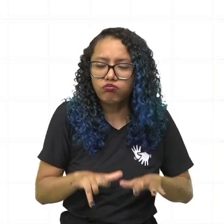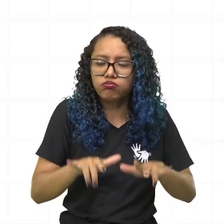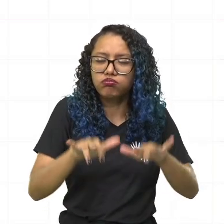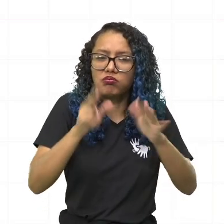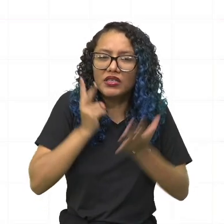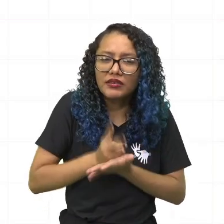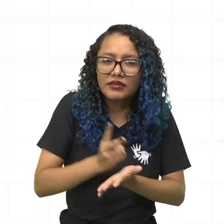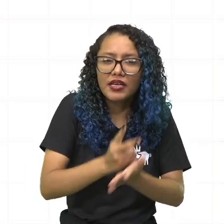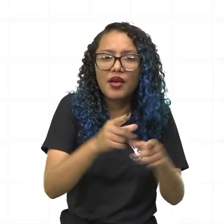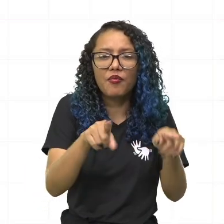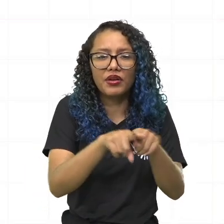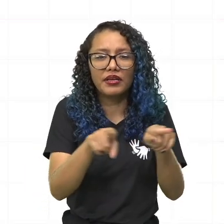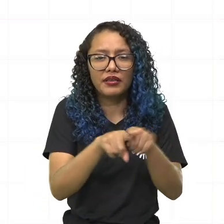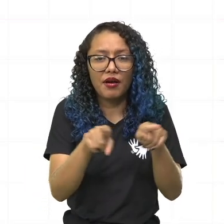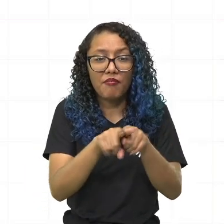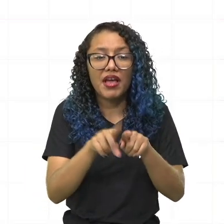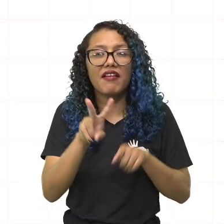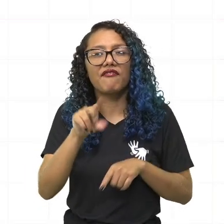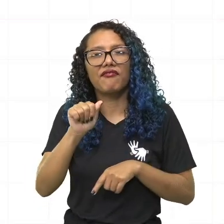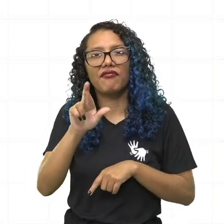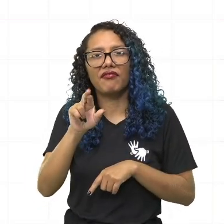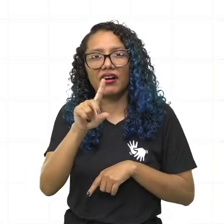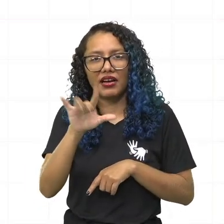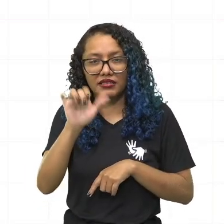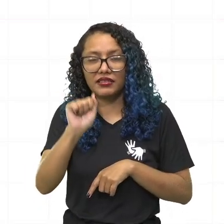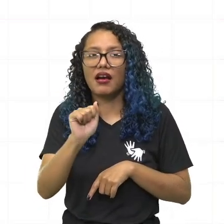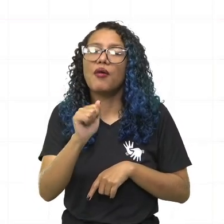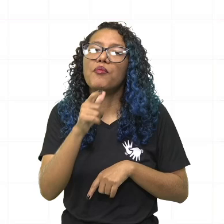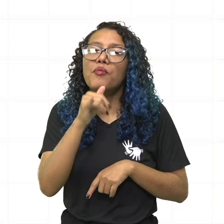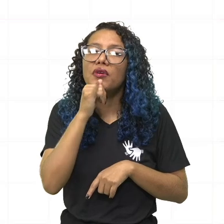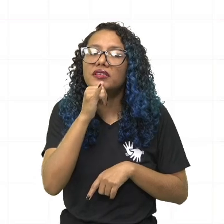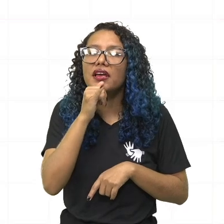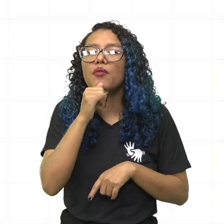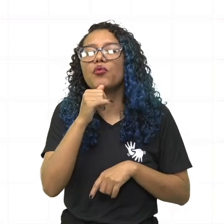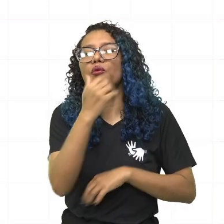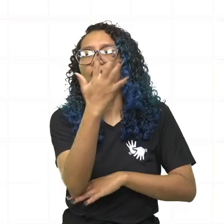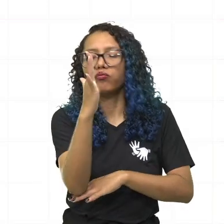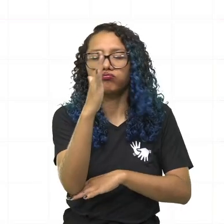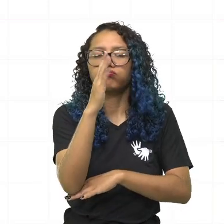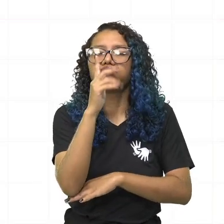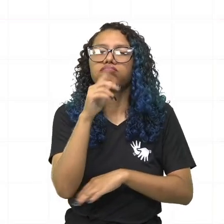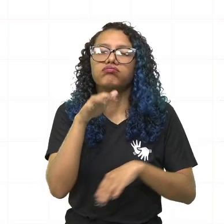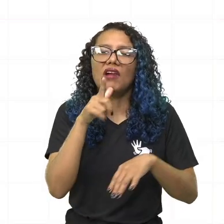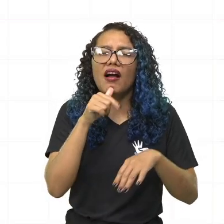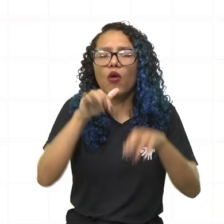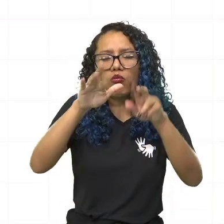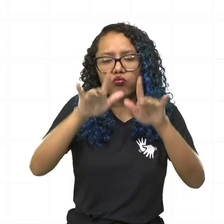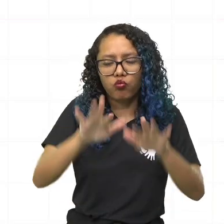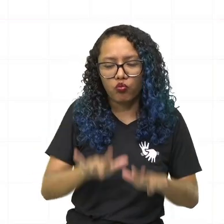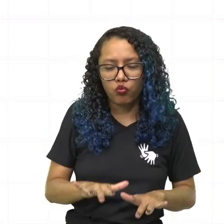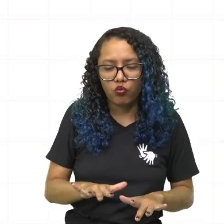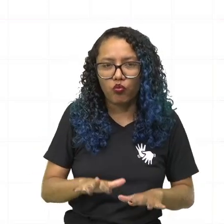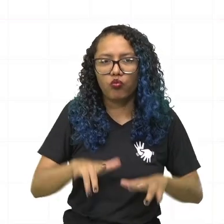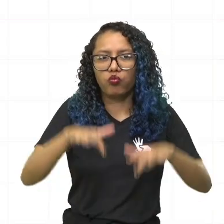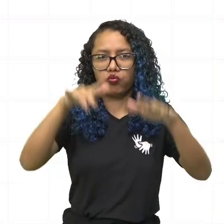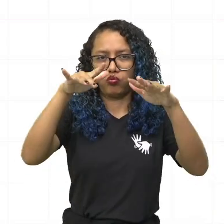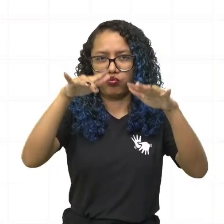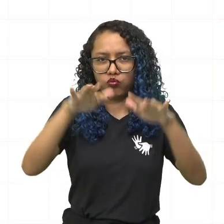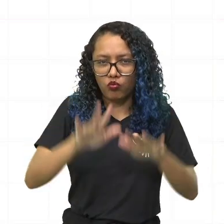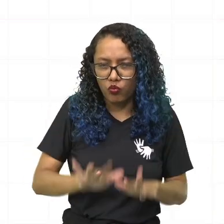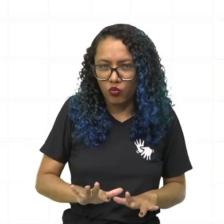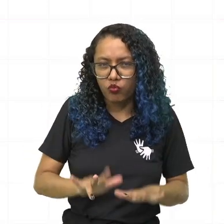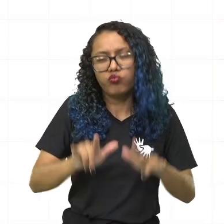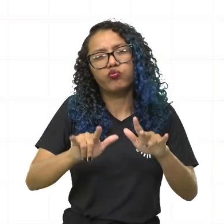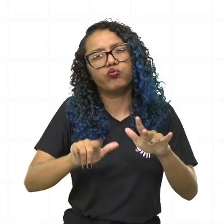que é aquela que fica enchendo e secando ao longo do ano, né? Vai variando, vai mudando muito ao longo do